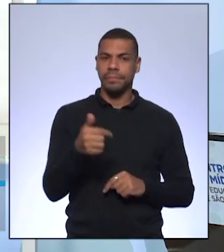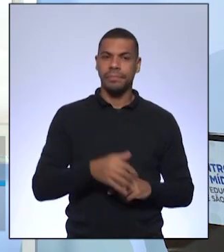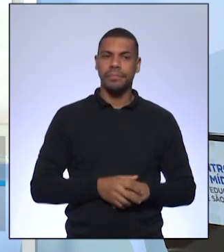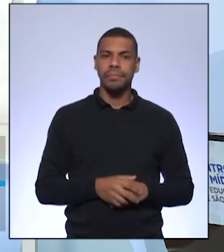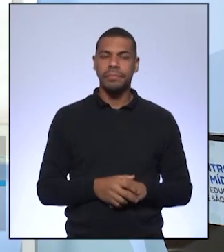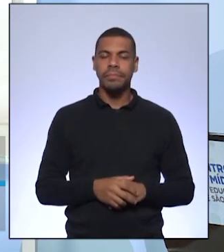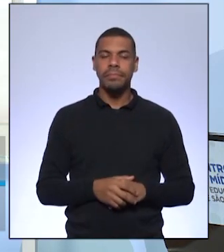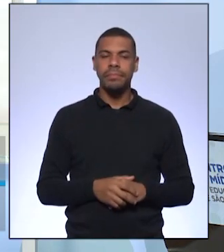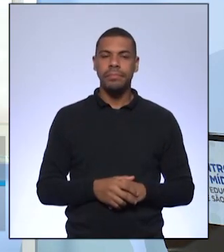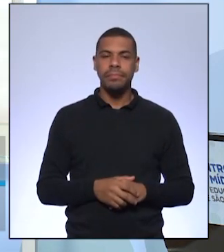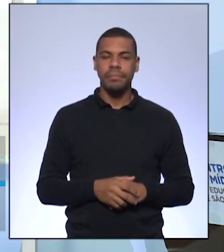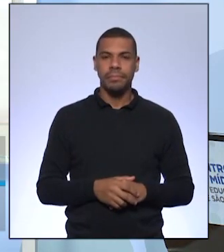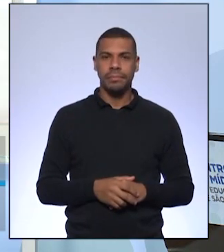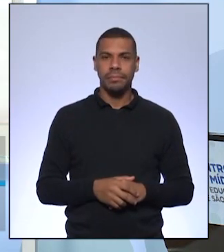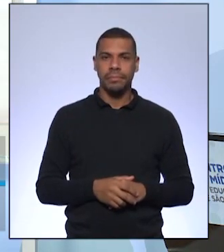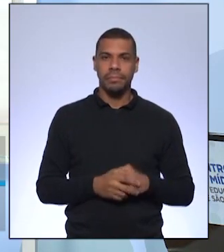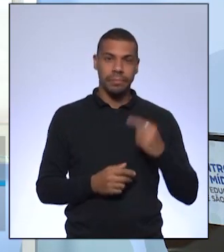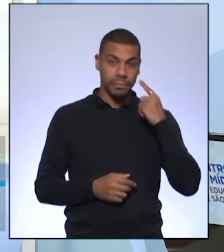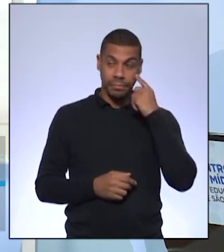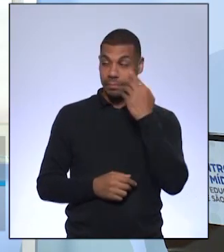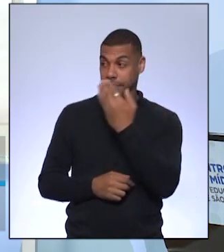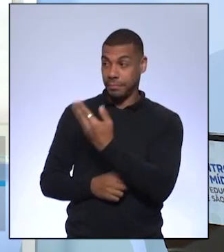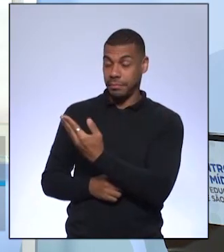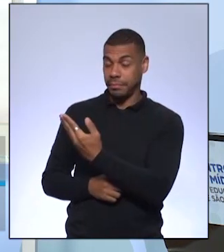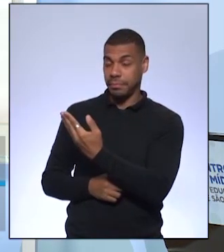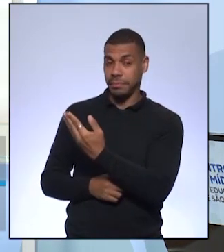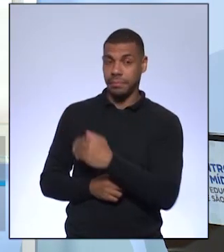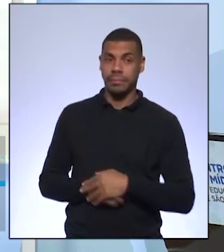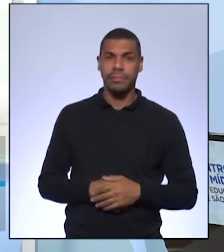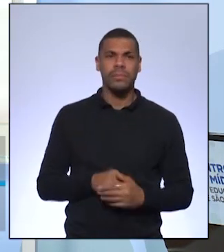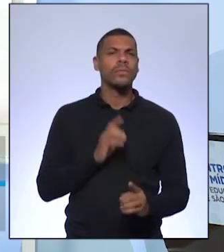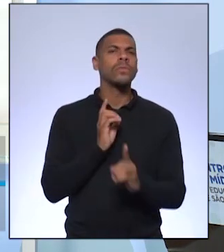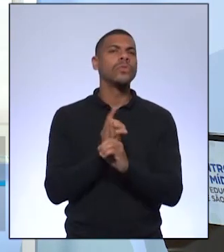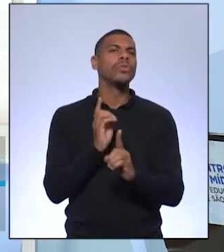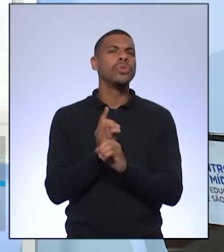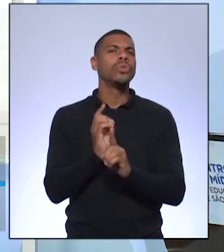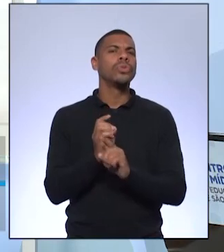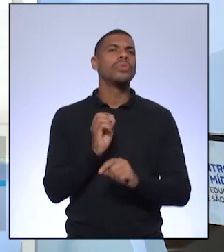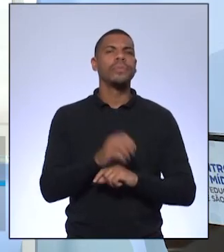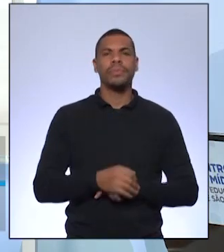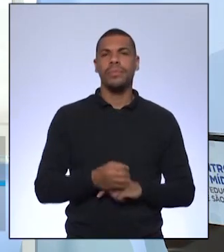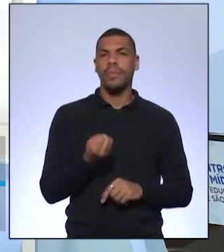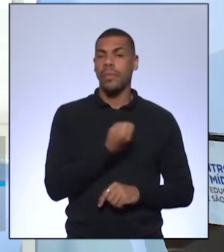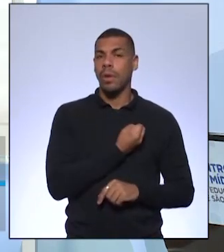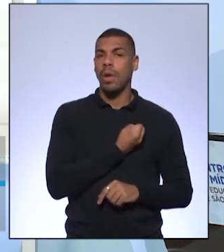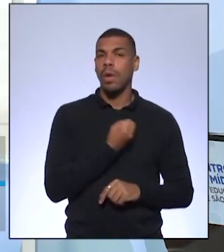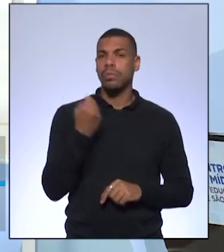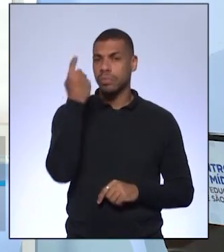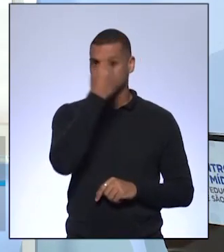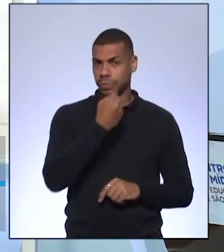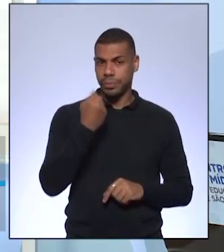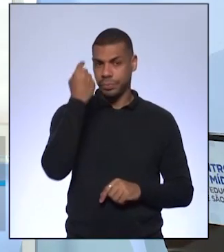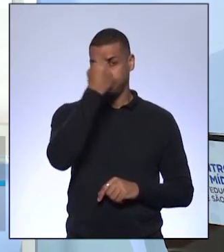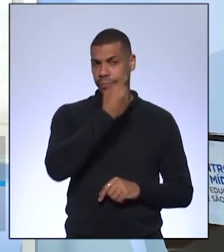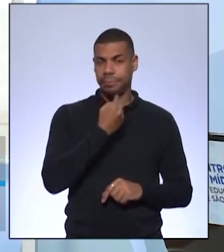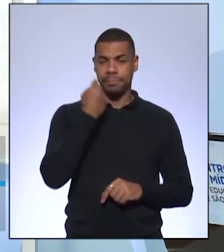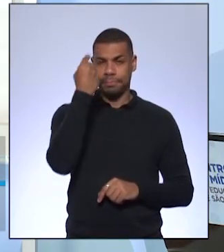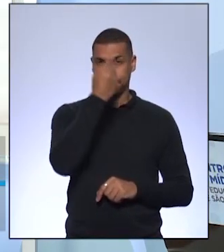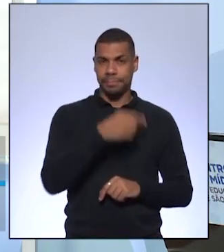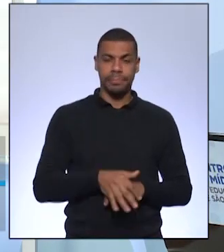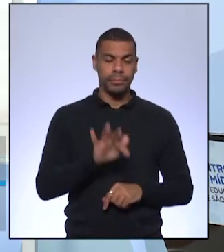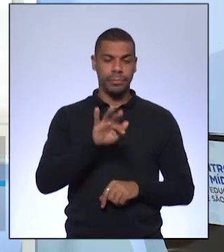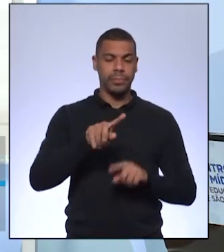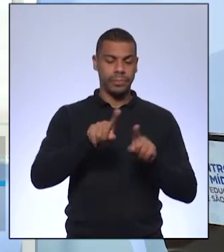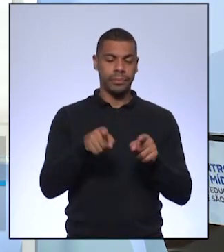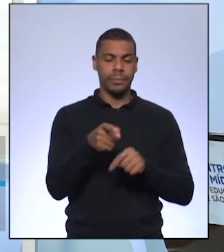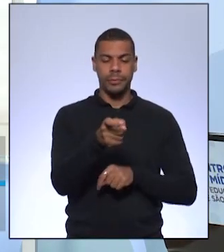em vermelho associado ao valor do x, que você pode também associar a questão das horas se a gente fosse usar a função com